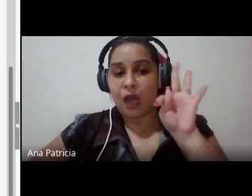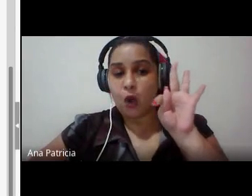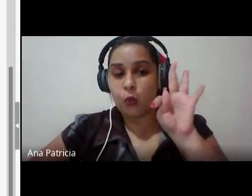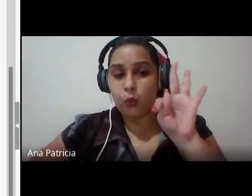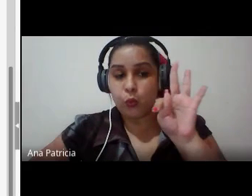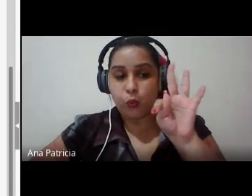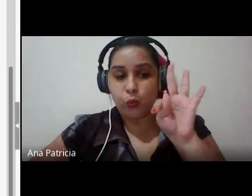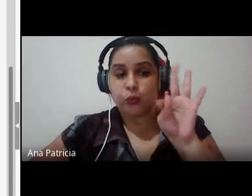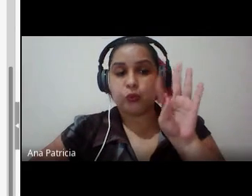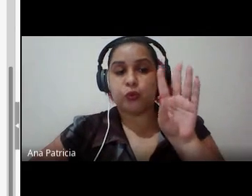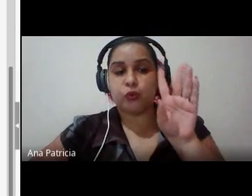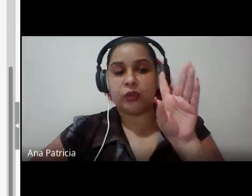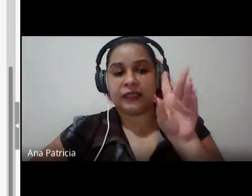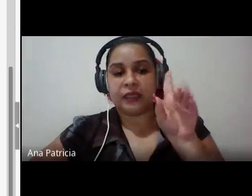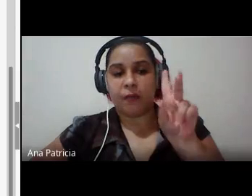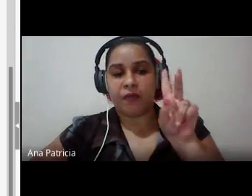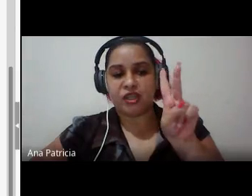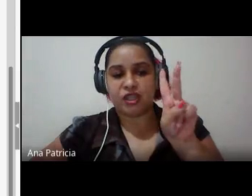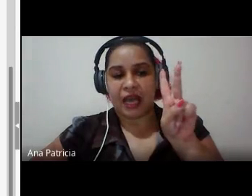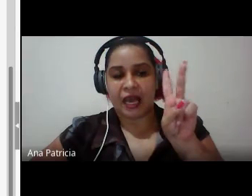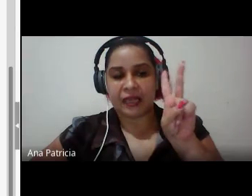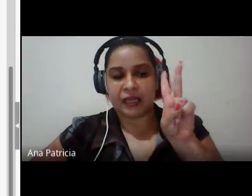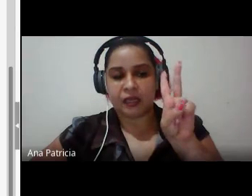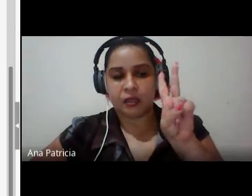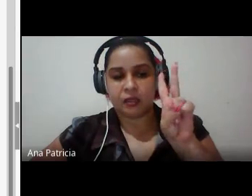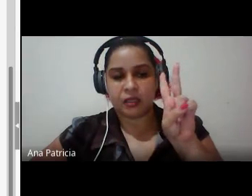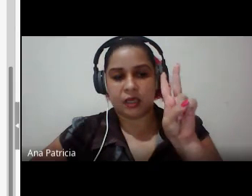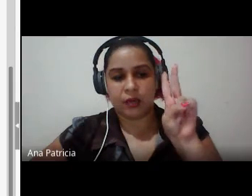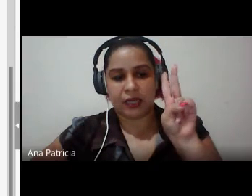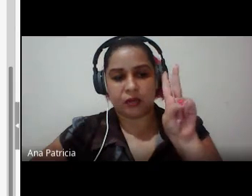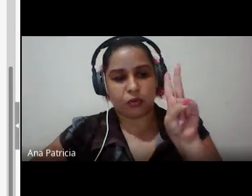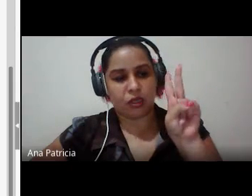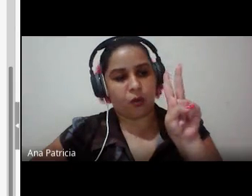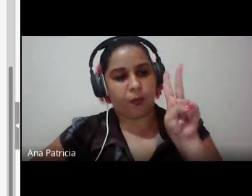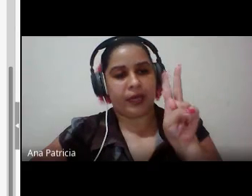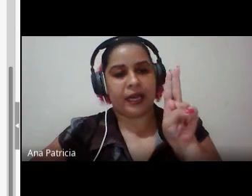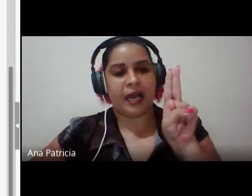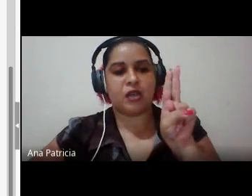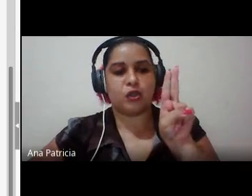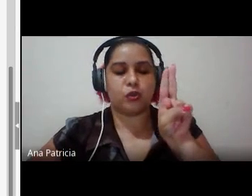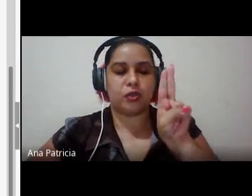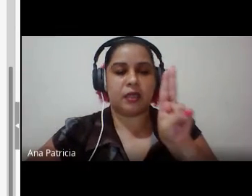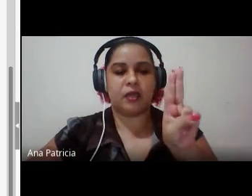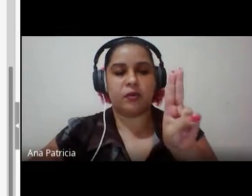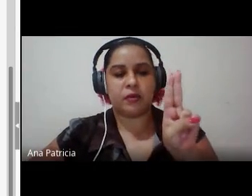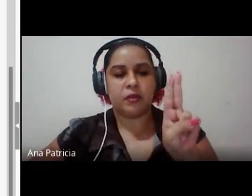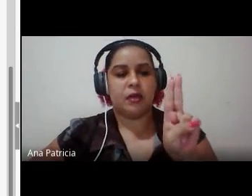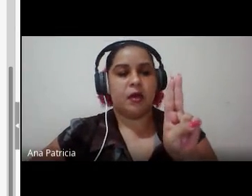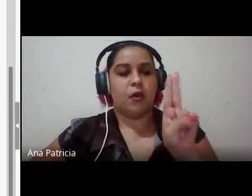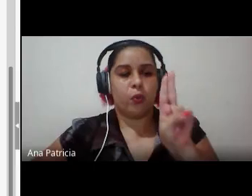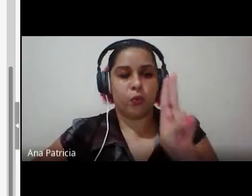Letra U, junta assim, ó, mão fechada, segura aqui os outros dedinhos com o polegar, junta os